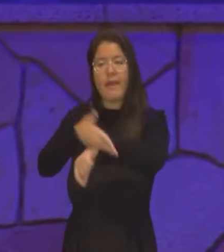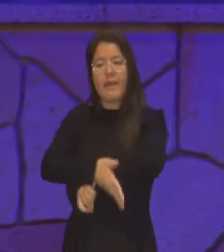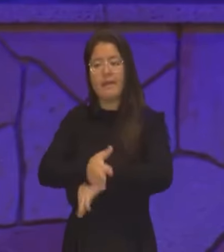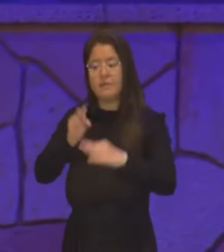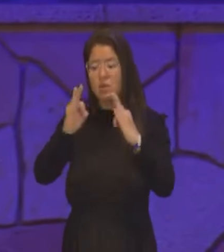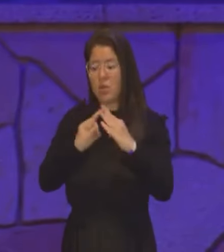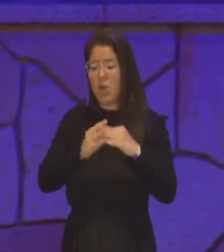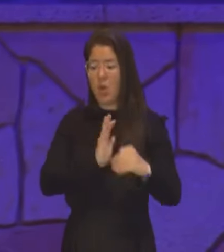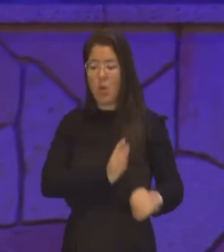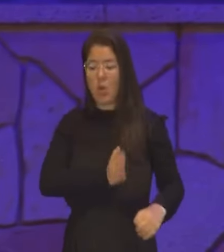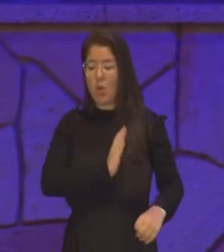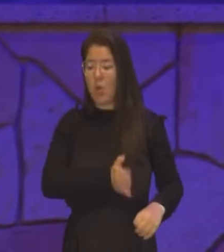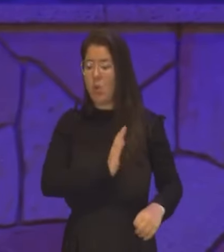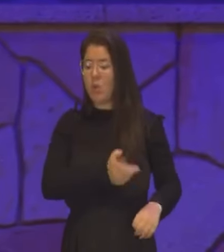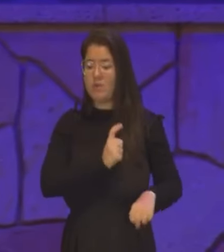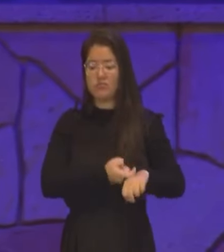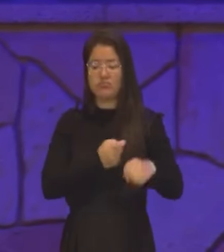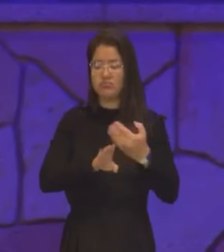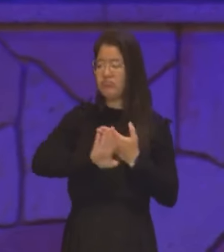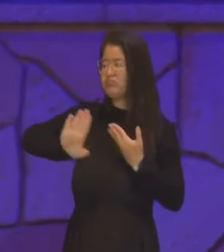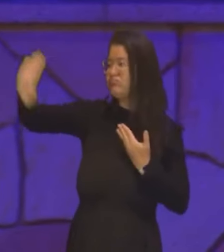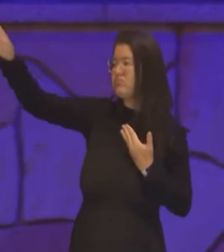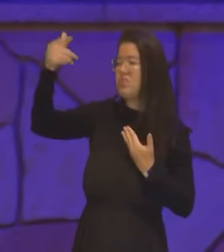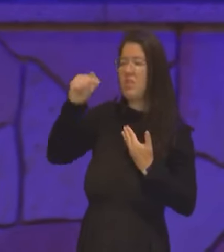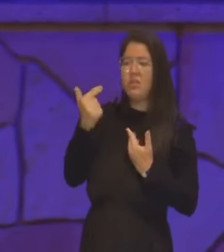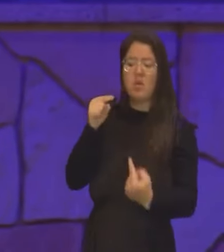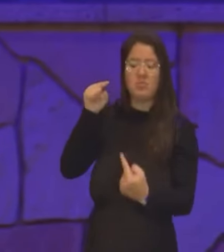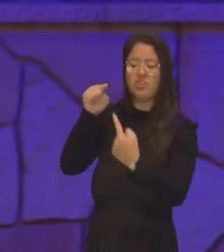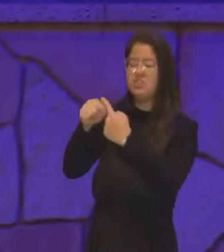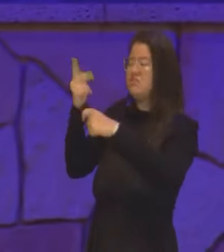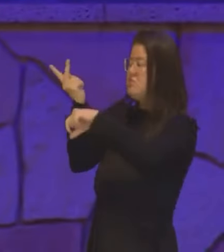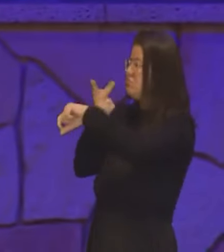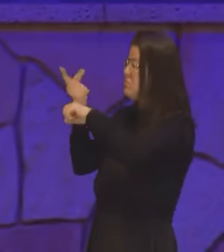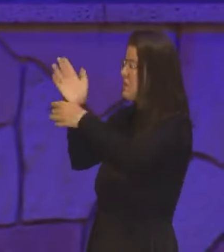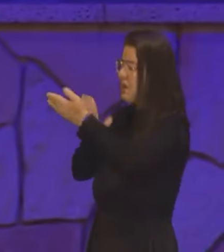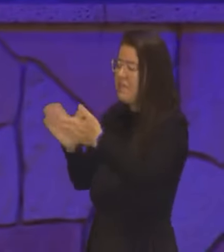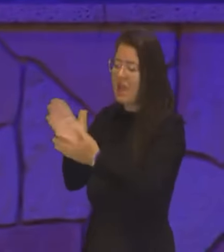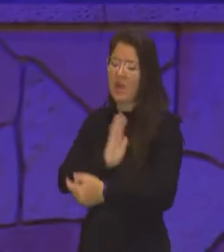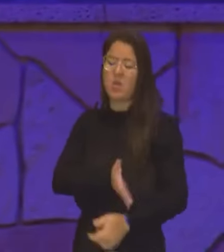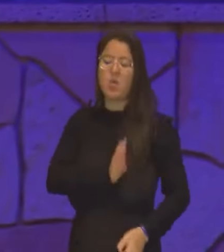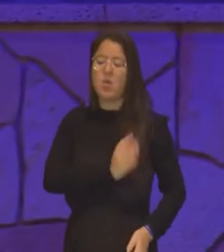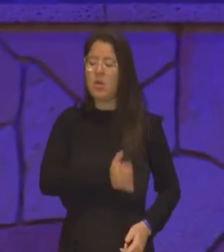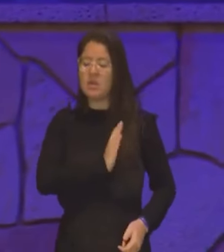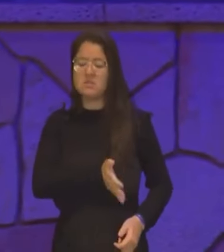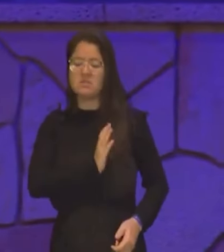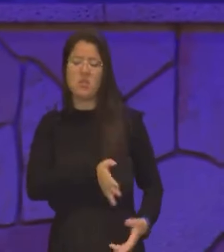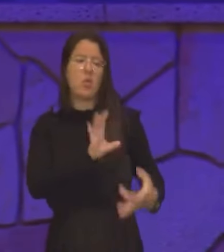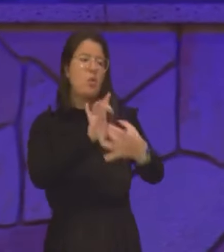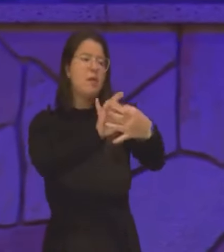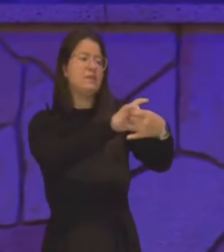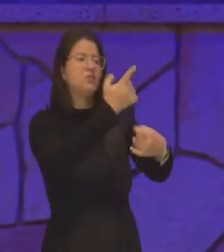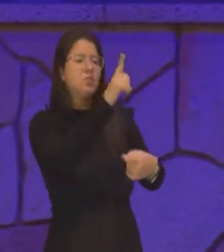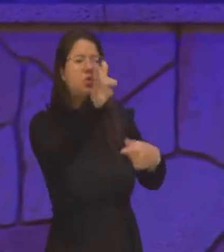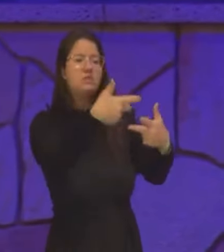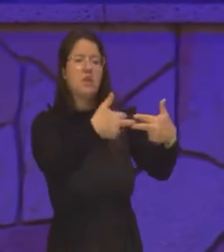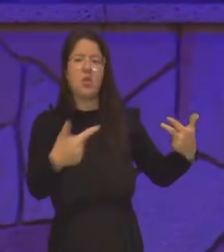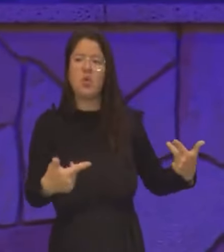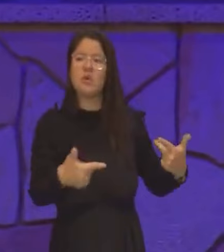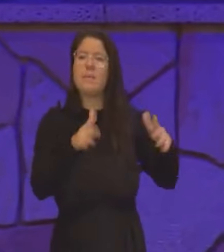o coração já está distante, não há um propósito de busca, o coração está conectado em qualquer coisa, em qualquer